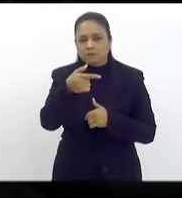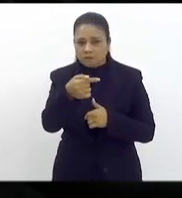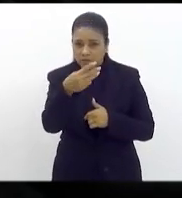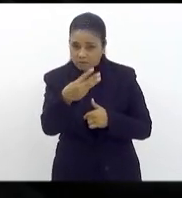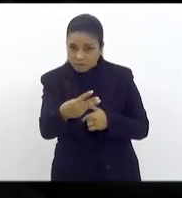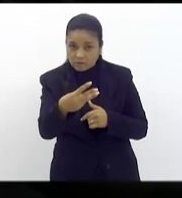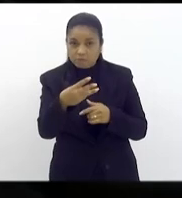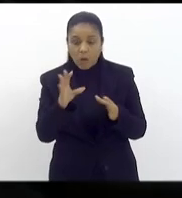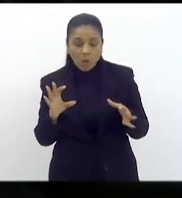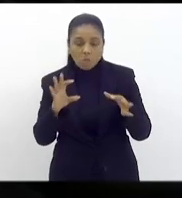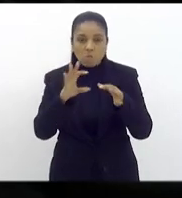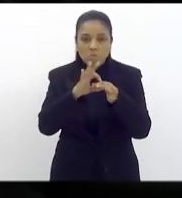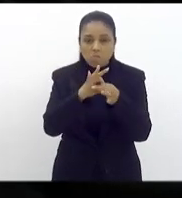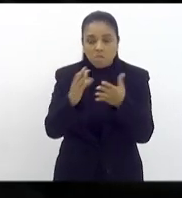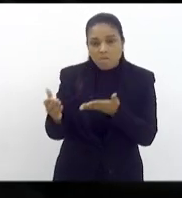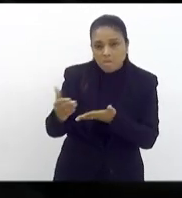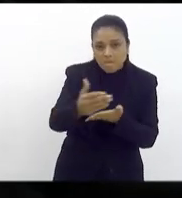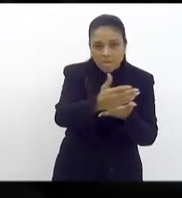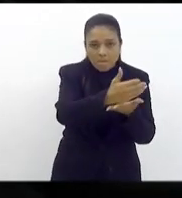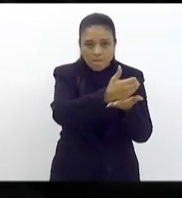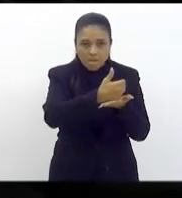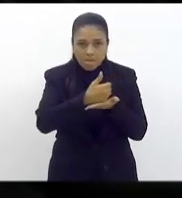para unificar a arrecadação